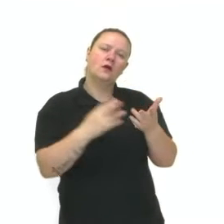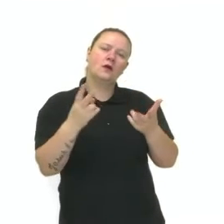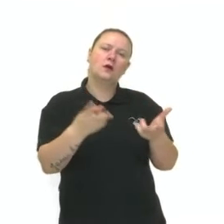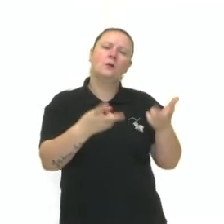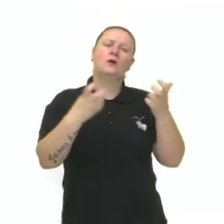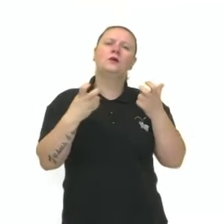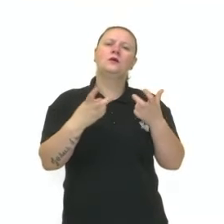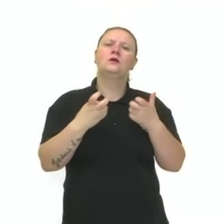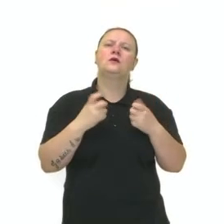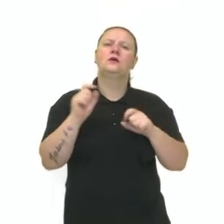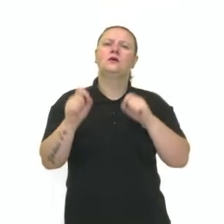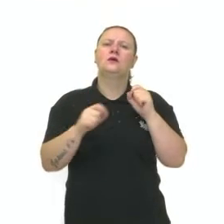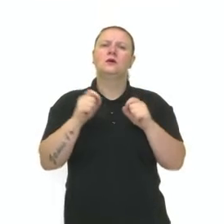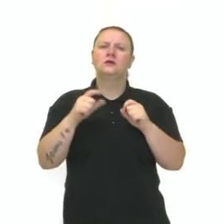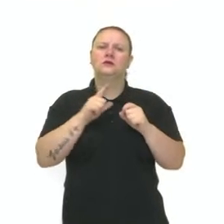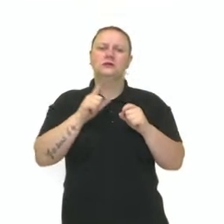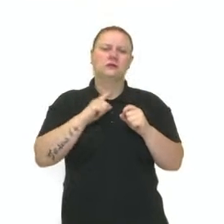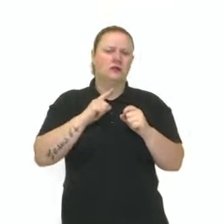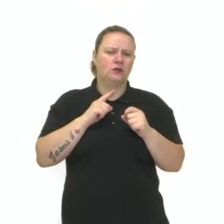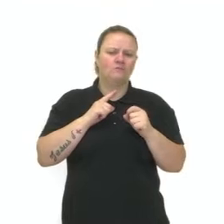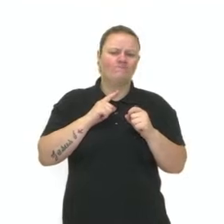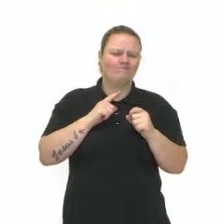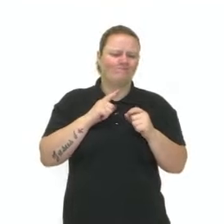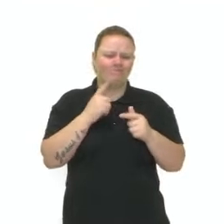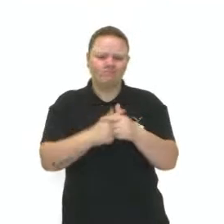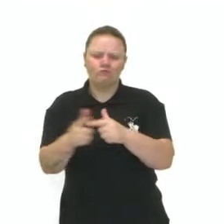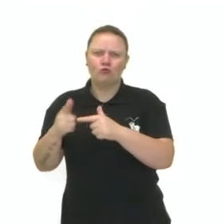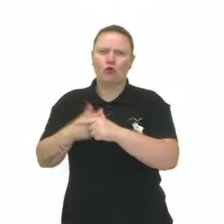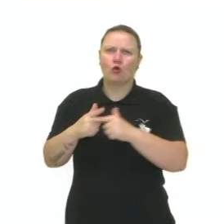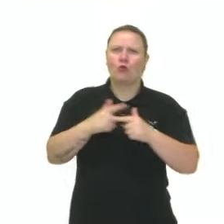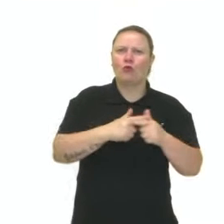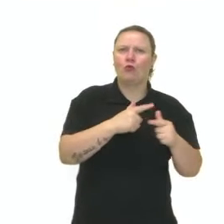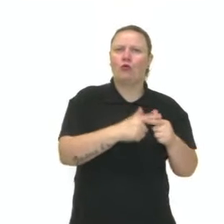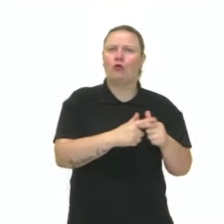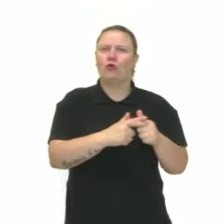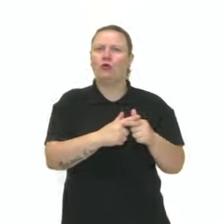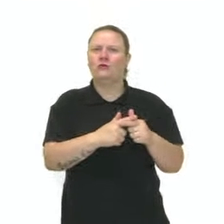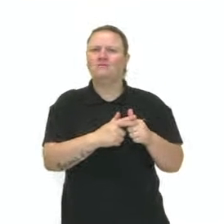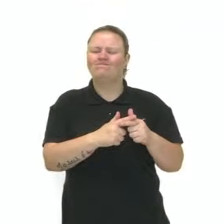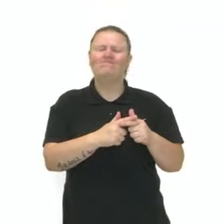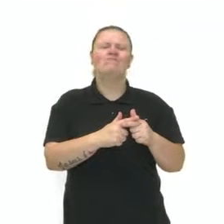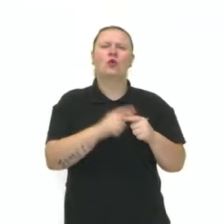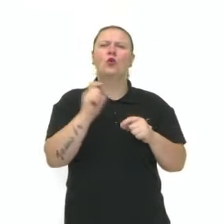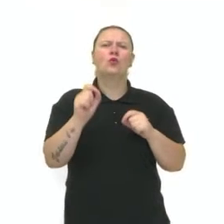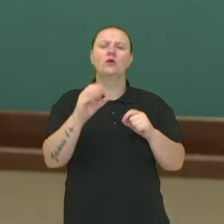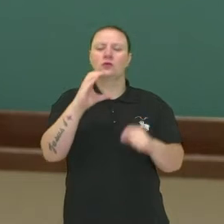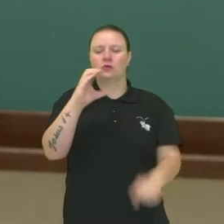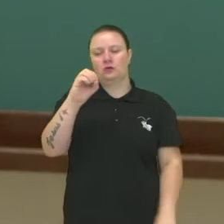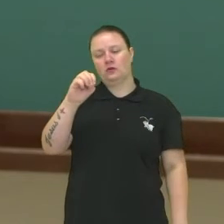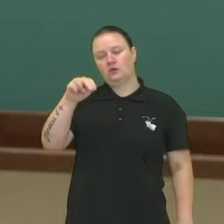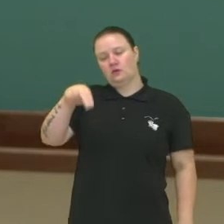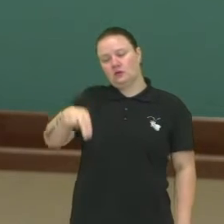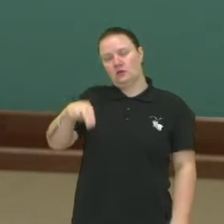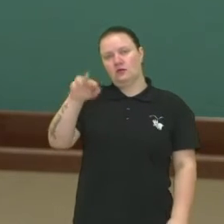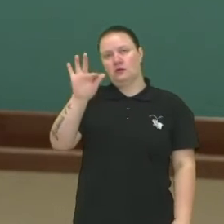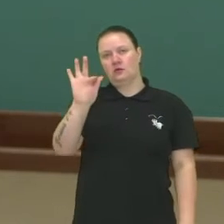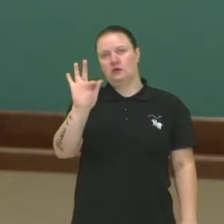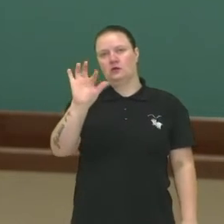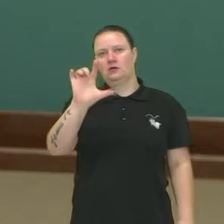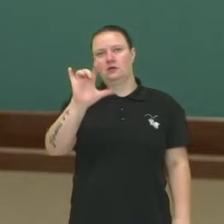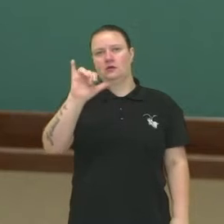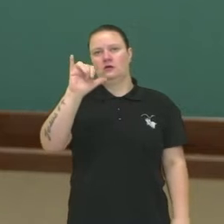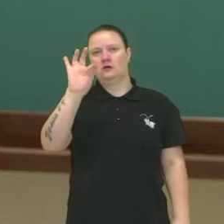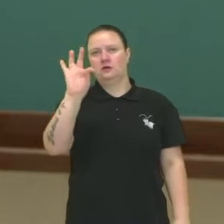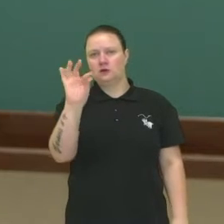A presença de um conflito gerador. Então, conflito gerador, o que causou toda a celeuma, né?